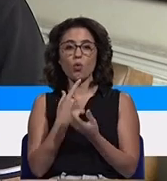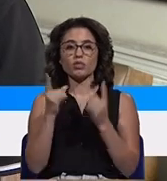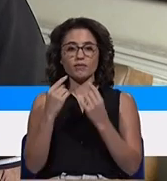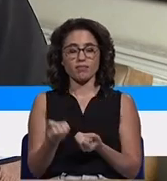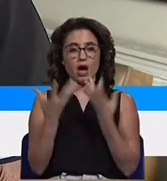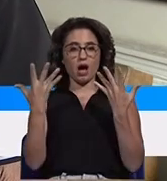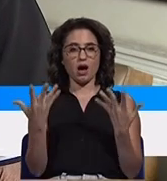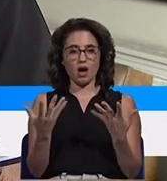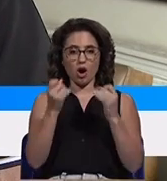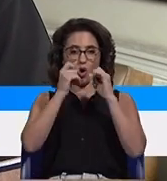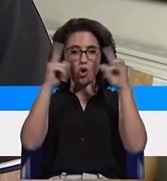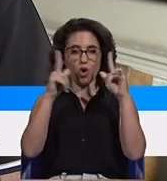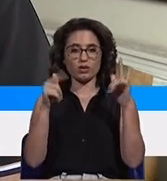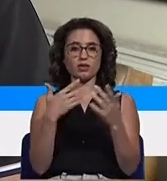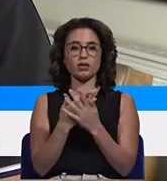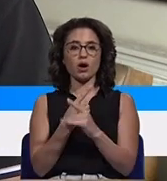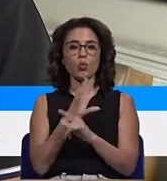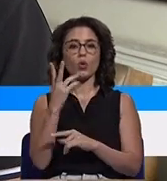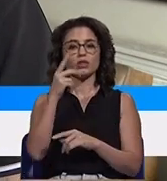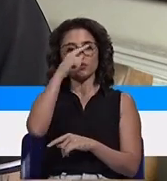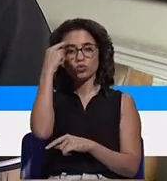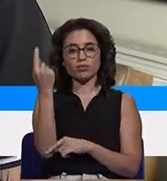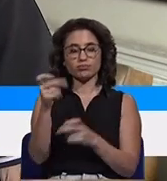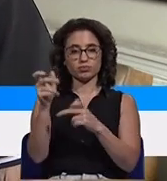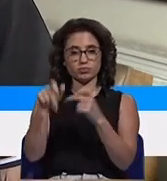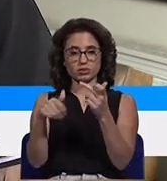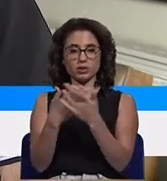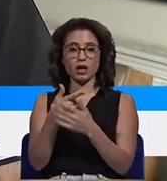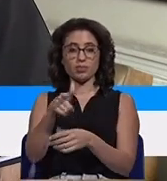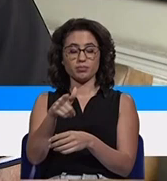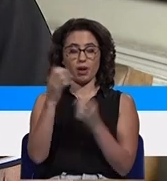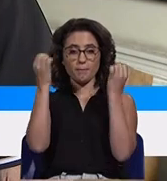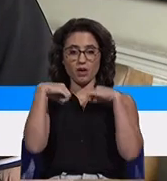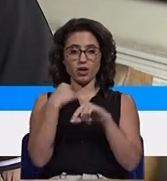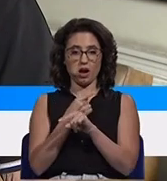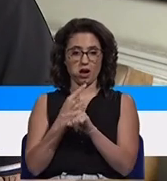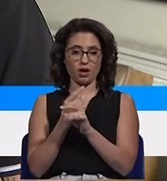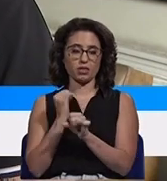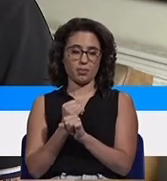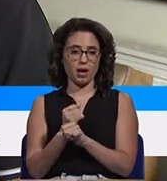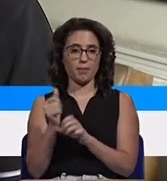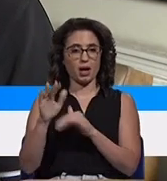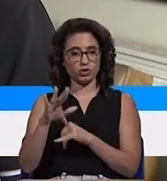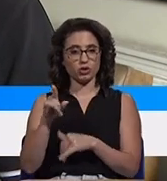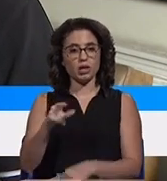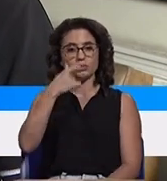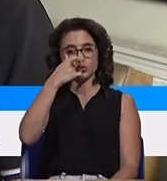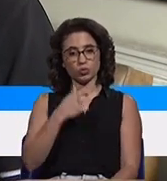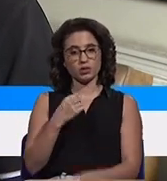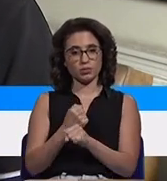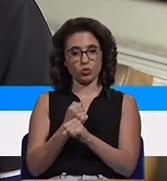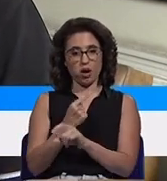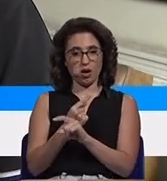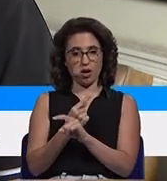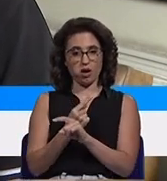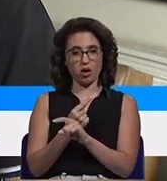apanha, quanto mais dificuldades há nesses países, mais essa máfia trabalha. E, portanto, esses trabalhadores que se informem nos